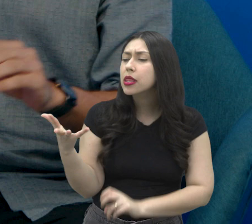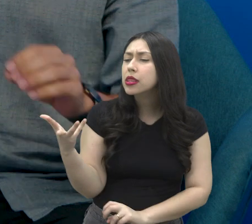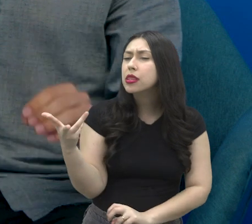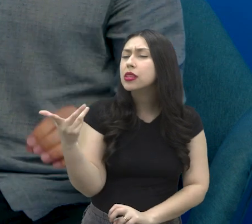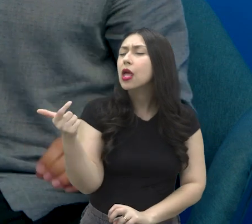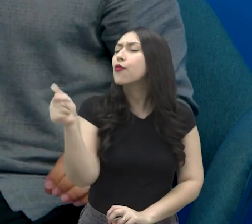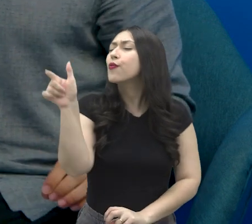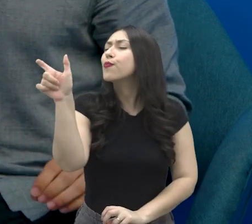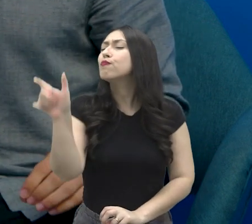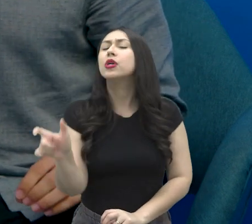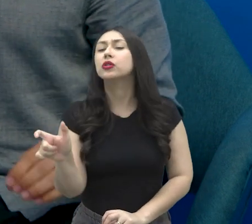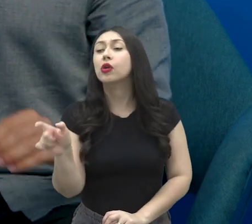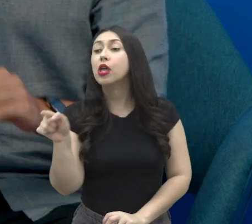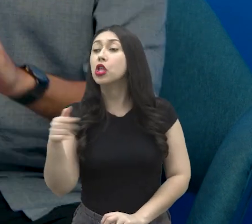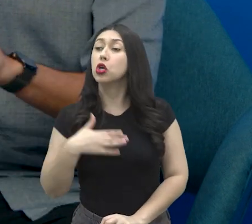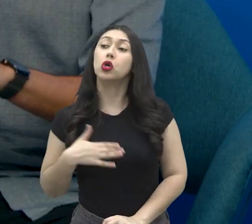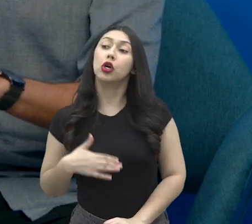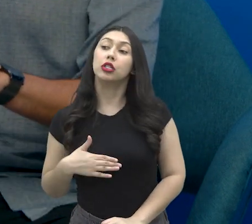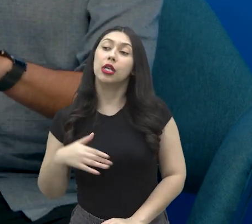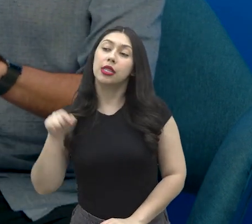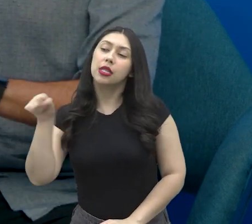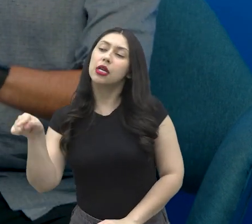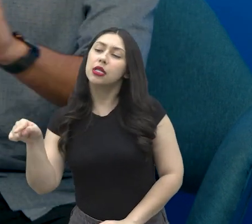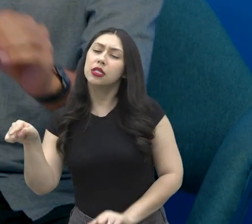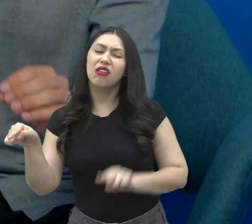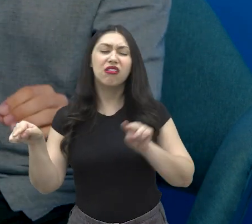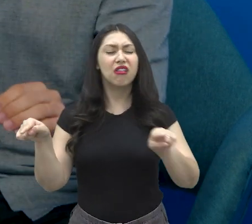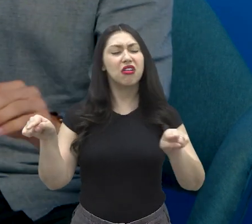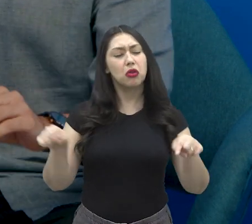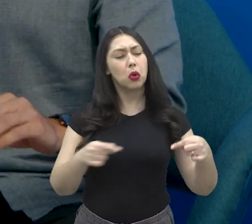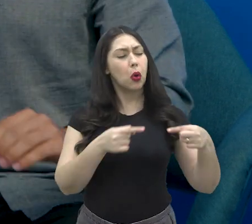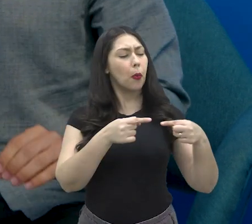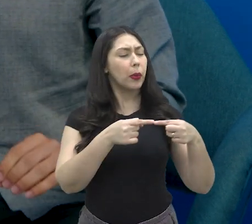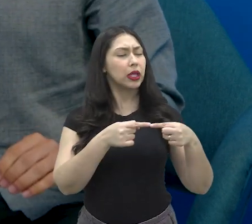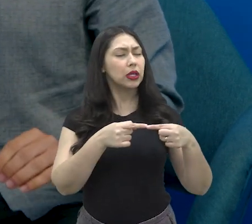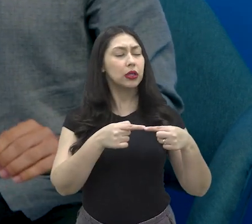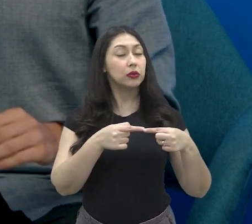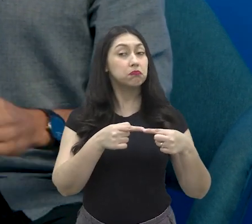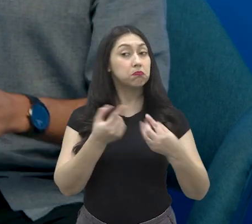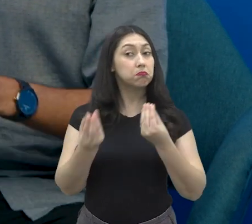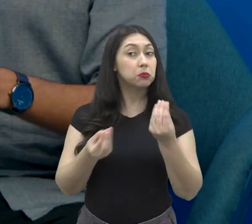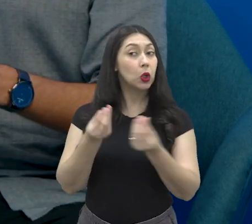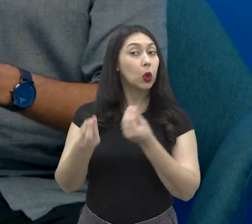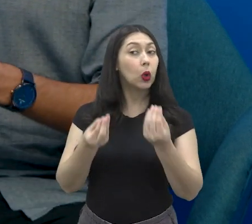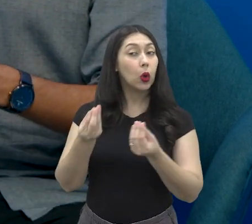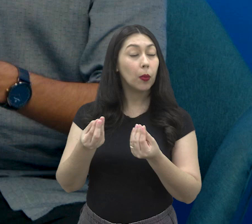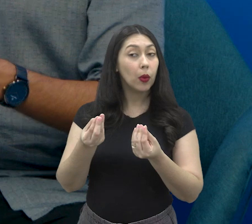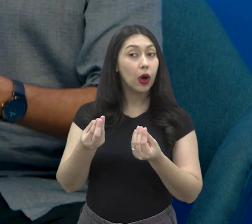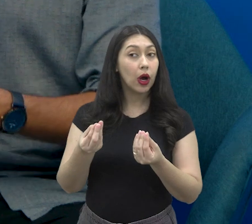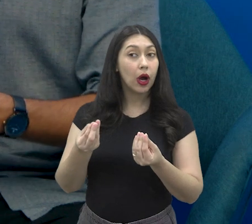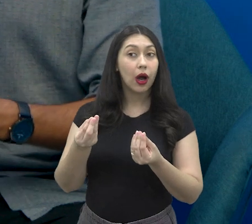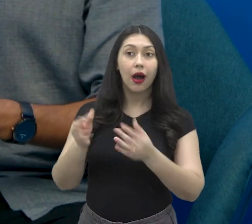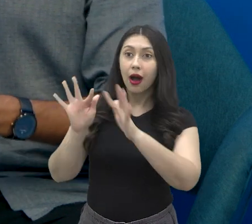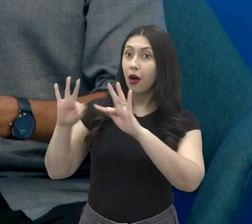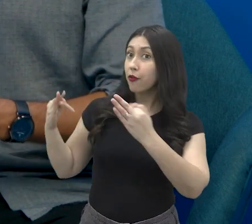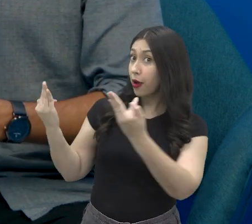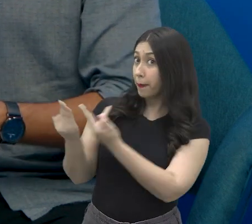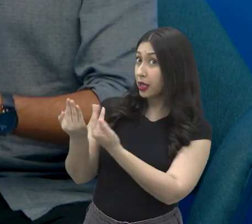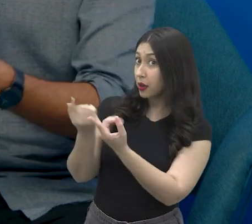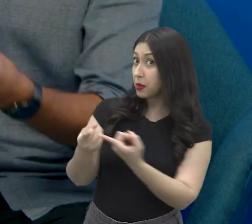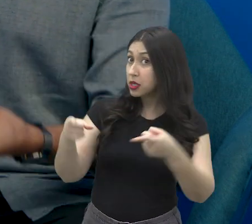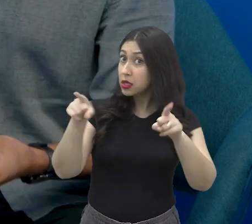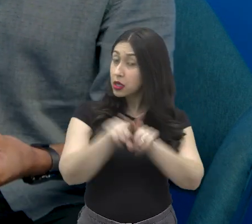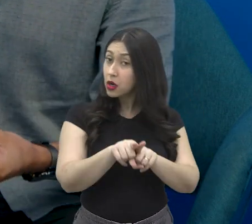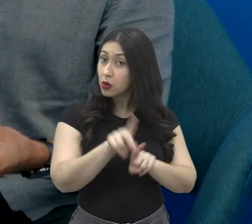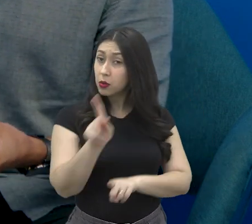o talento para aquele jovem? Como saber se ele gosta mais de exercício X ou do exercício Y? Isso é um trabalho em conjunto entre família